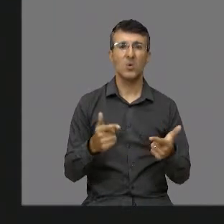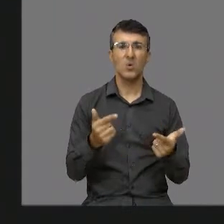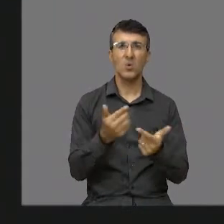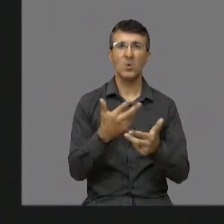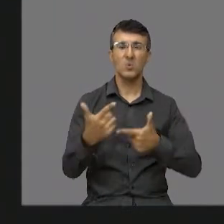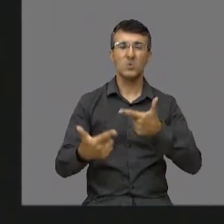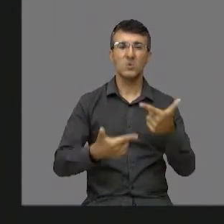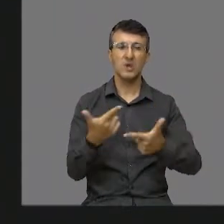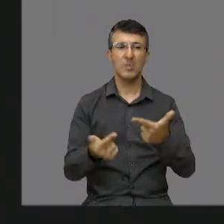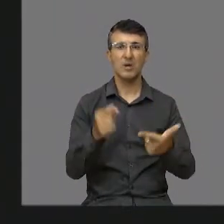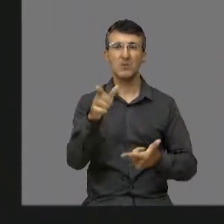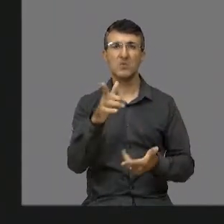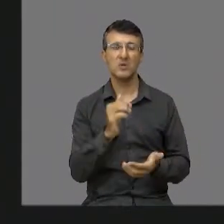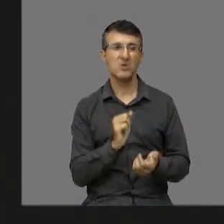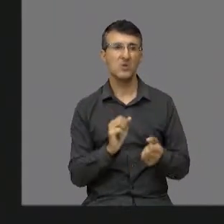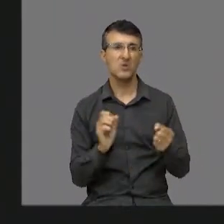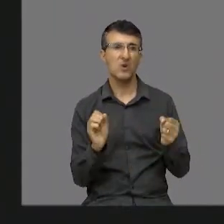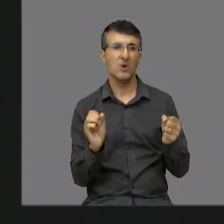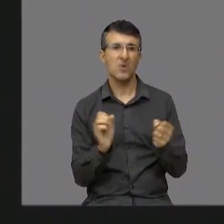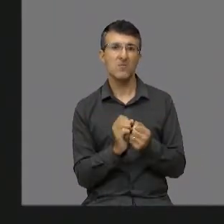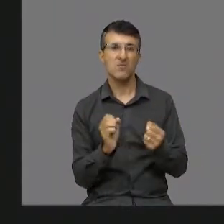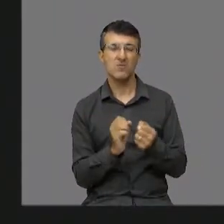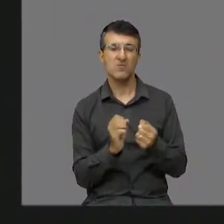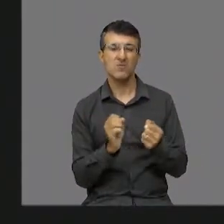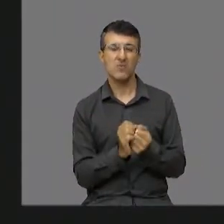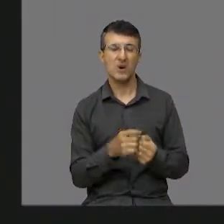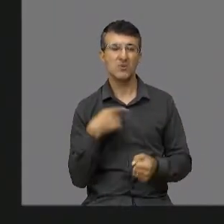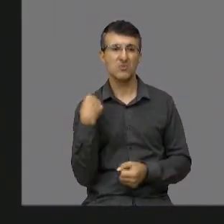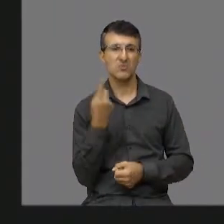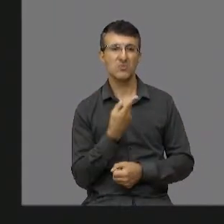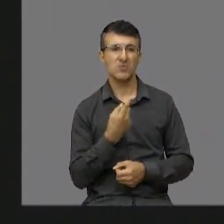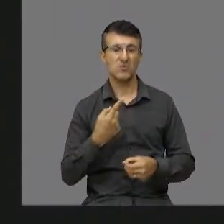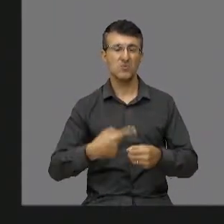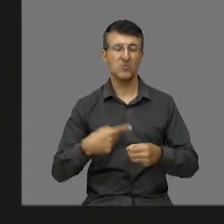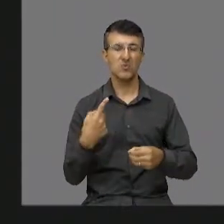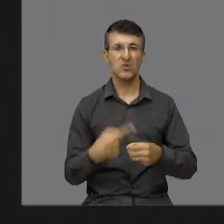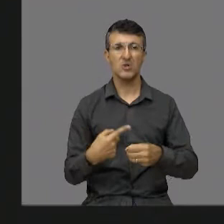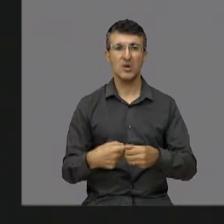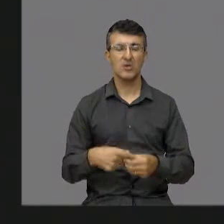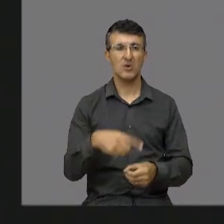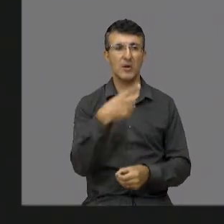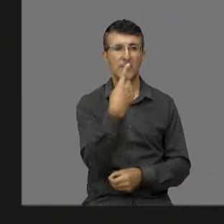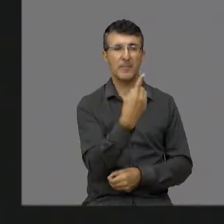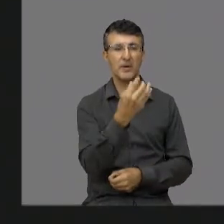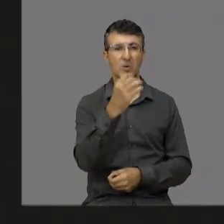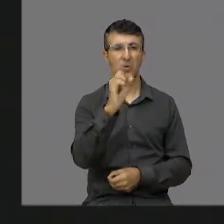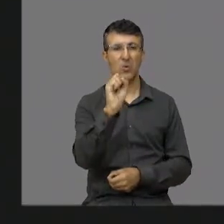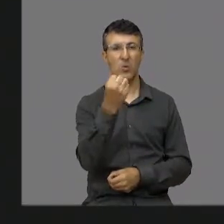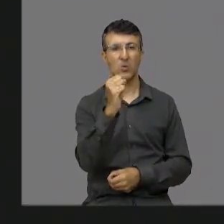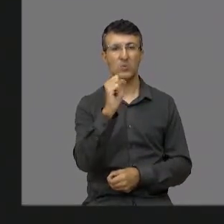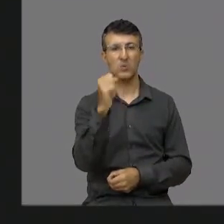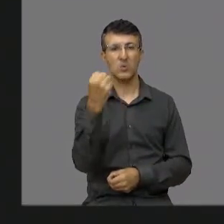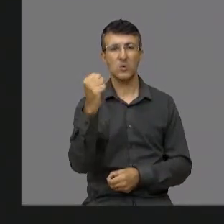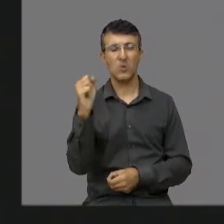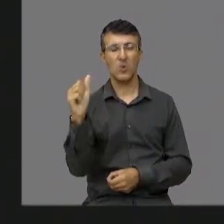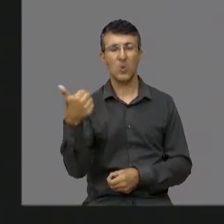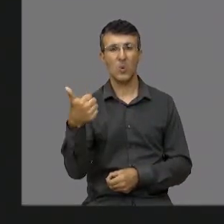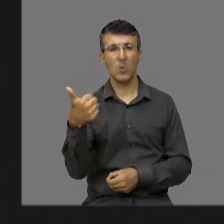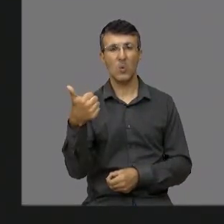fazem ainda, né, a nossa cidade, ela registrou aí, teve 1.881 boletins de ocorrência,